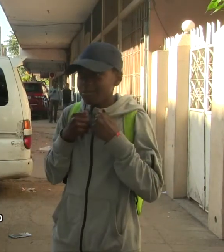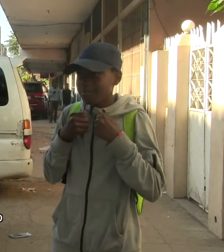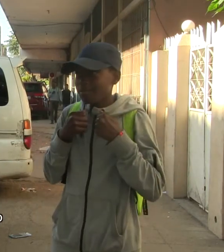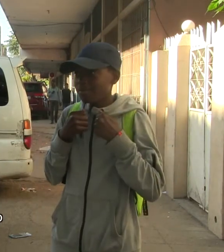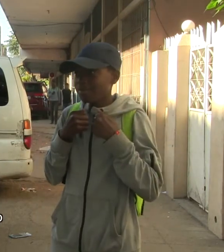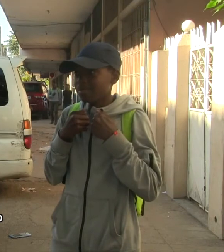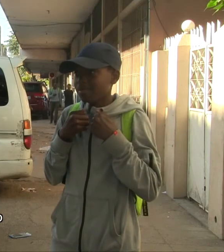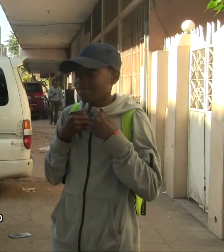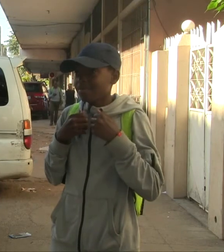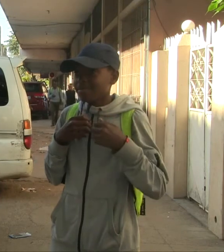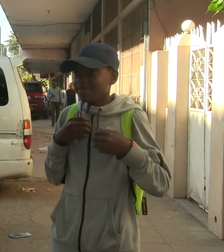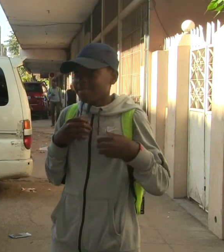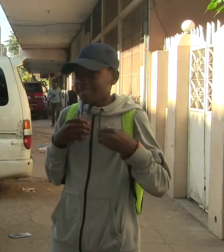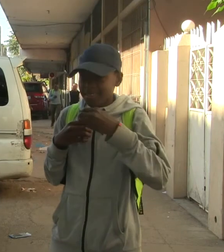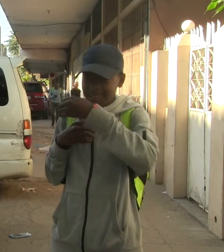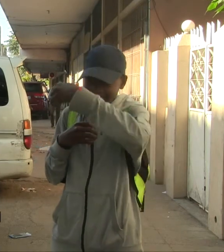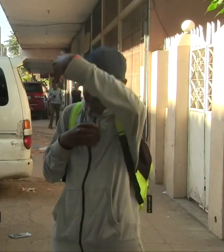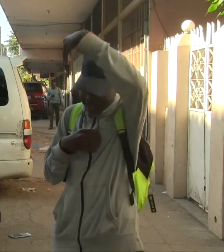casaco,